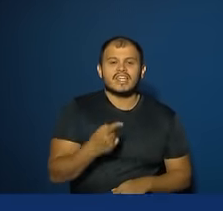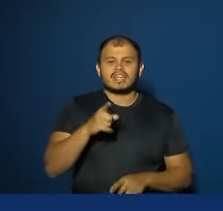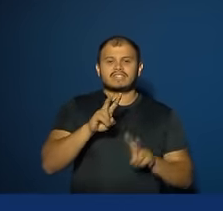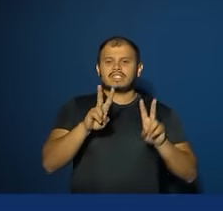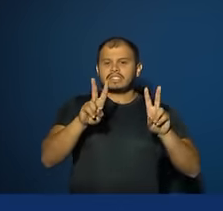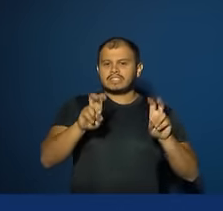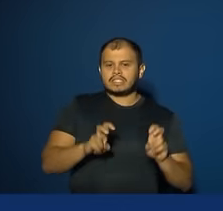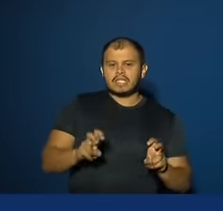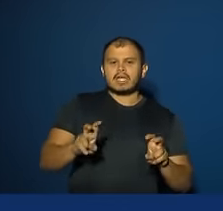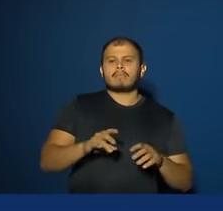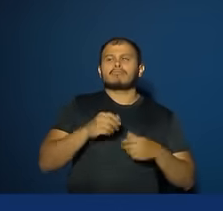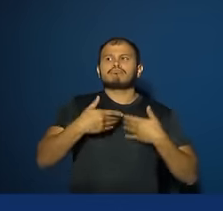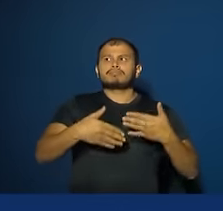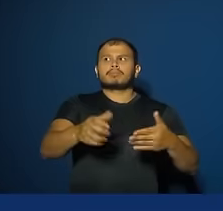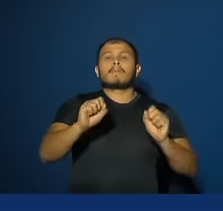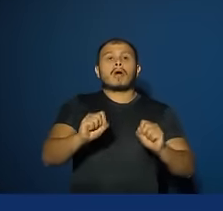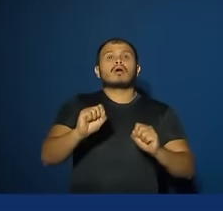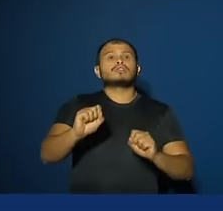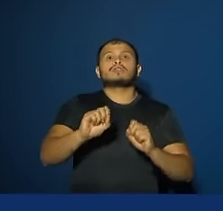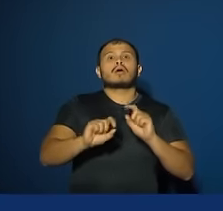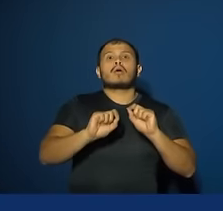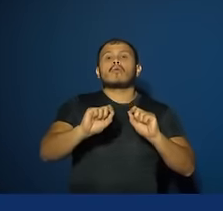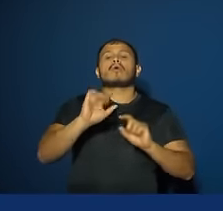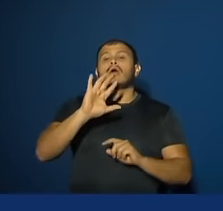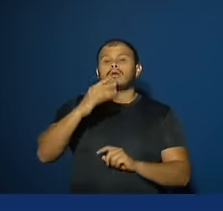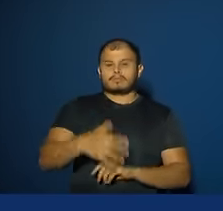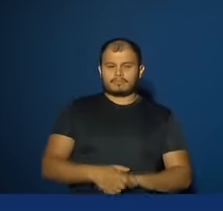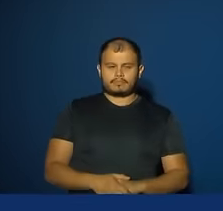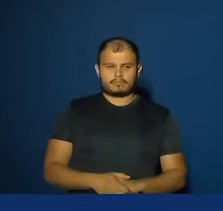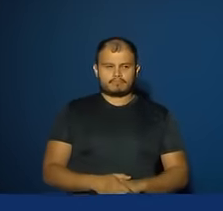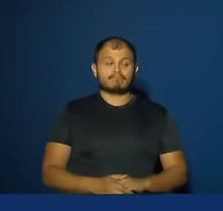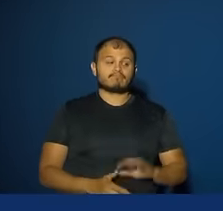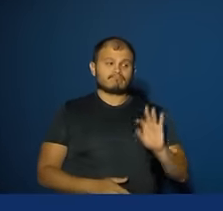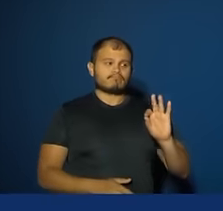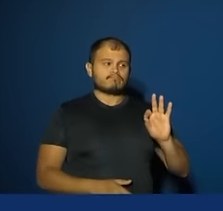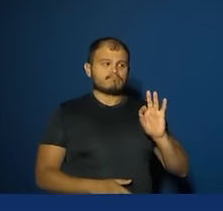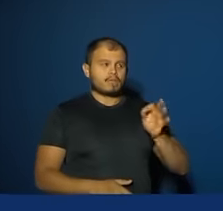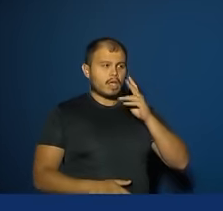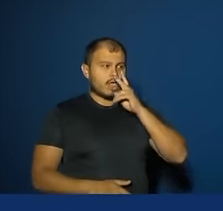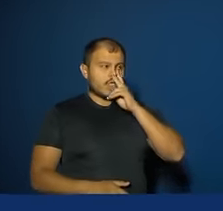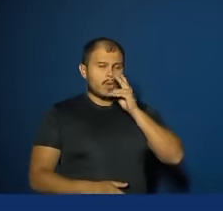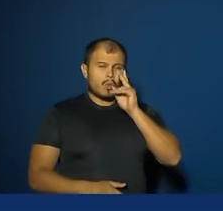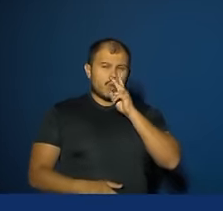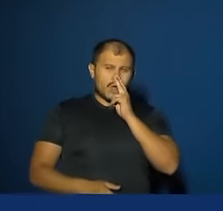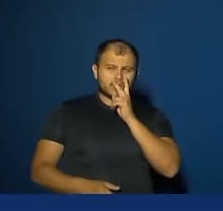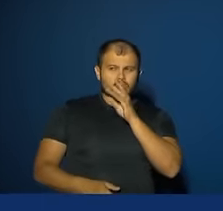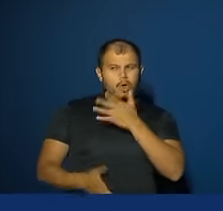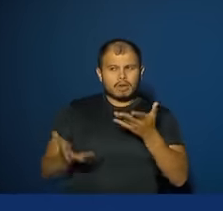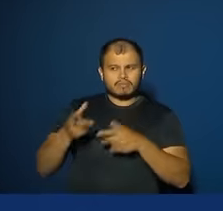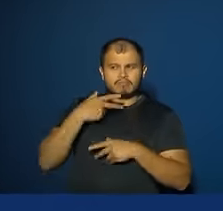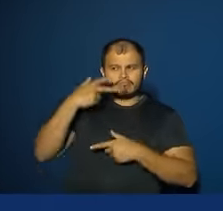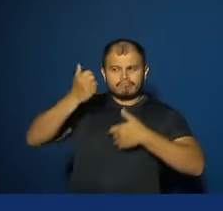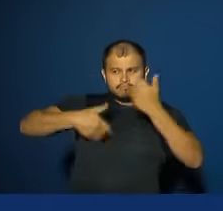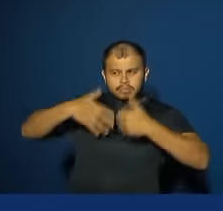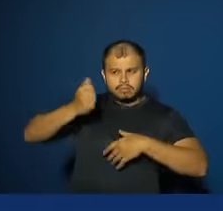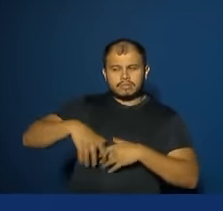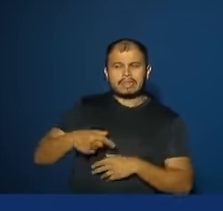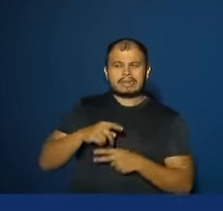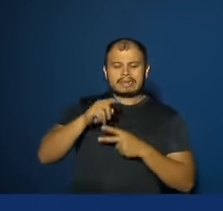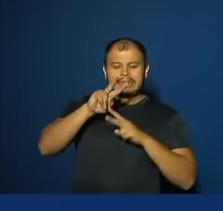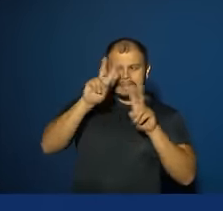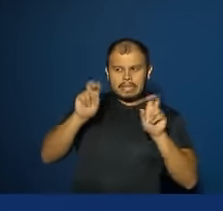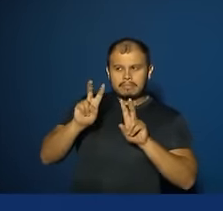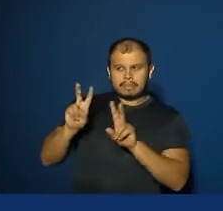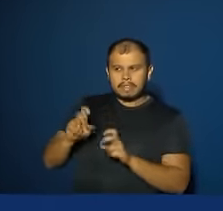e as suas consequências olha eh eu acho que você trouxe dois temas né Você inseriu o o mundo China Estados